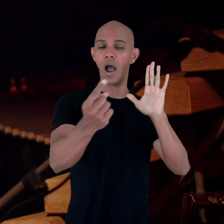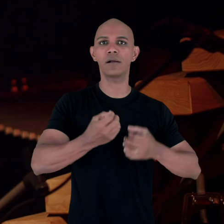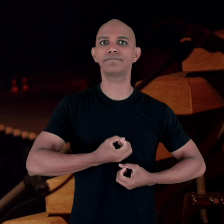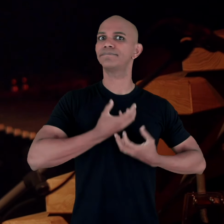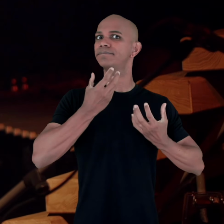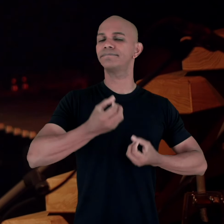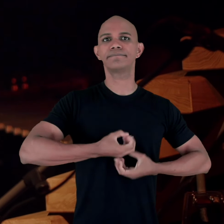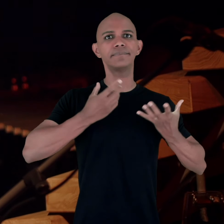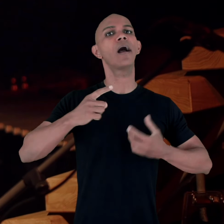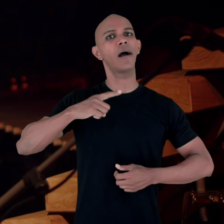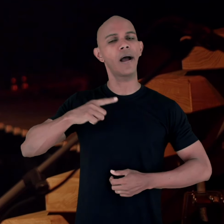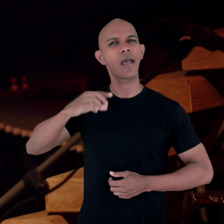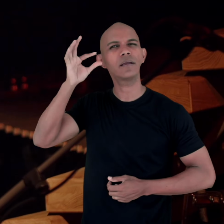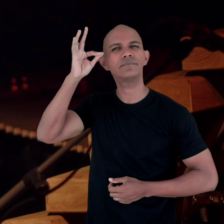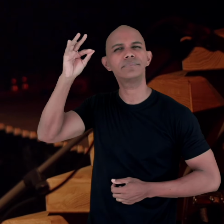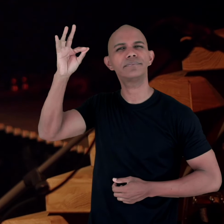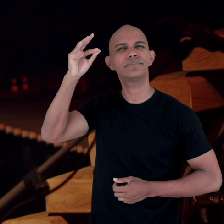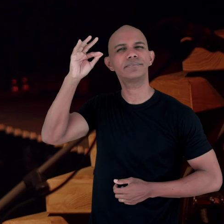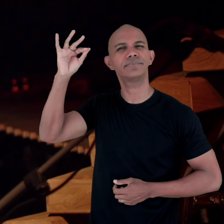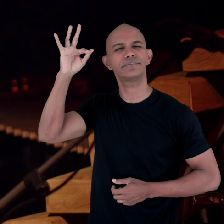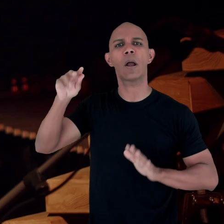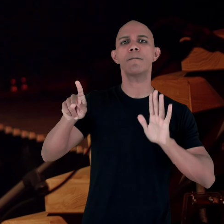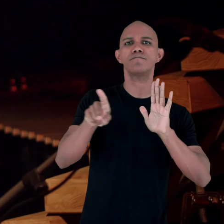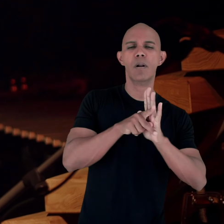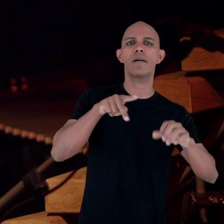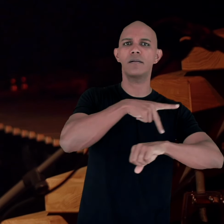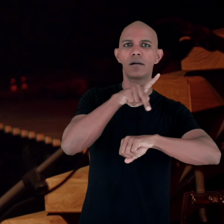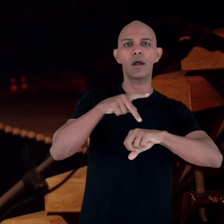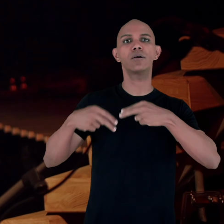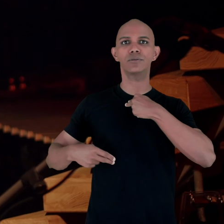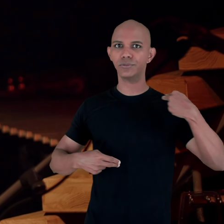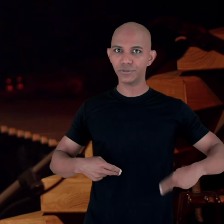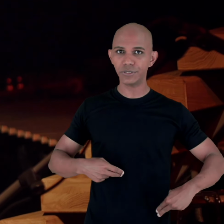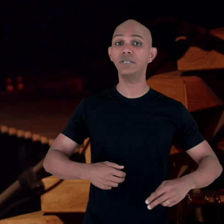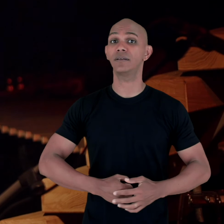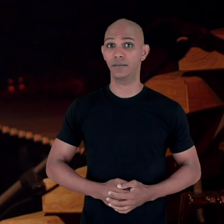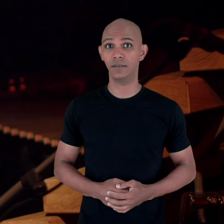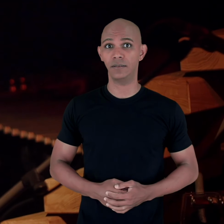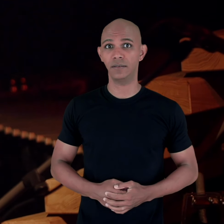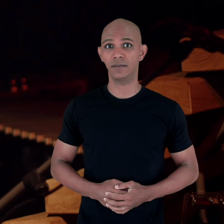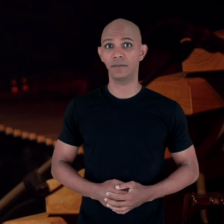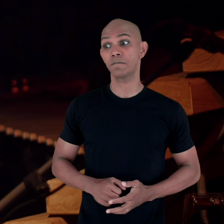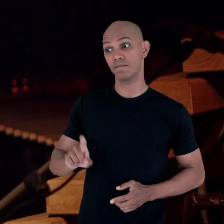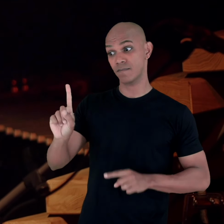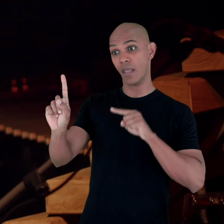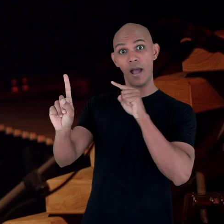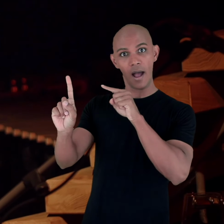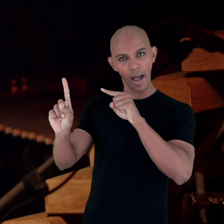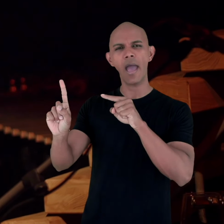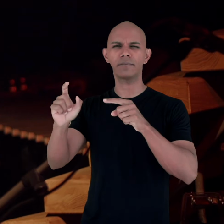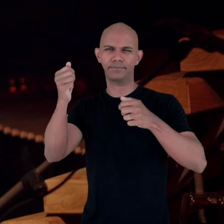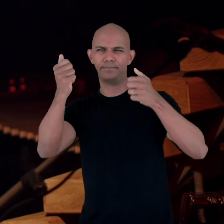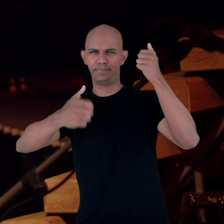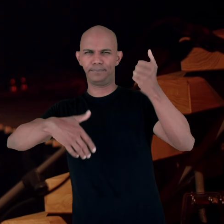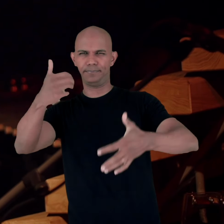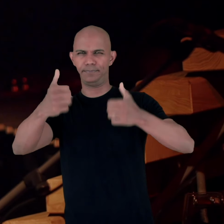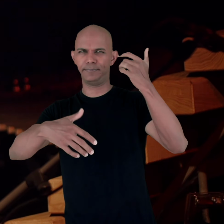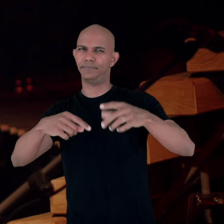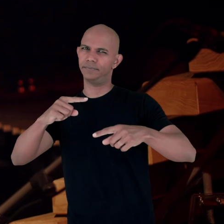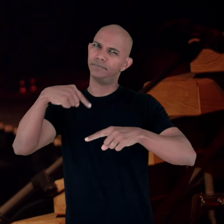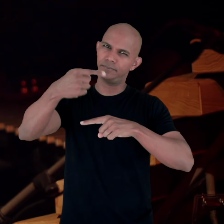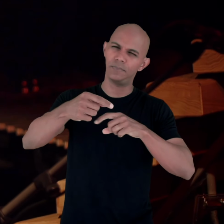que ressalta bastante dos textos desses compositores é a influência que tem da filosofia chinesa, né? Então, vocês vão ver com os elementos, eu tenho